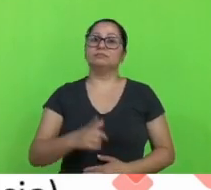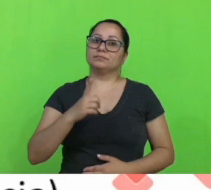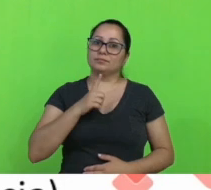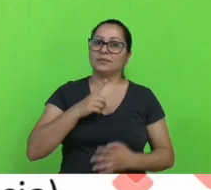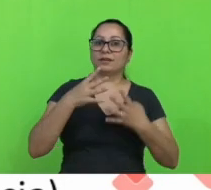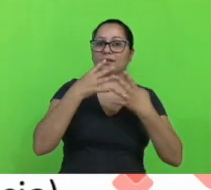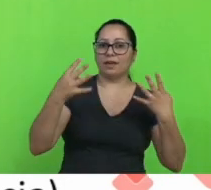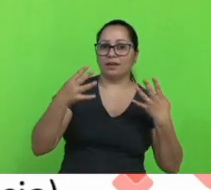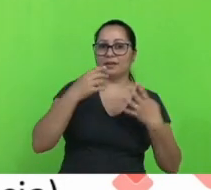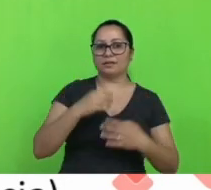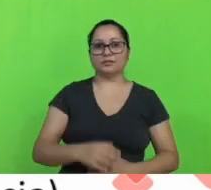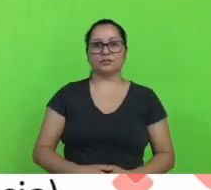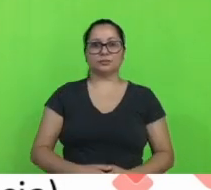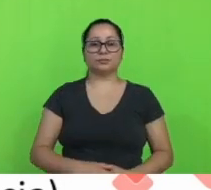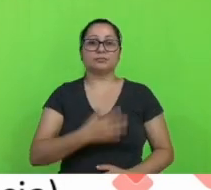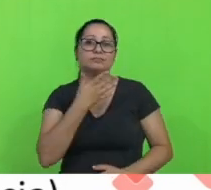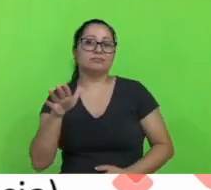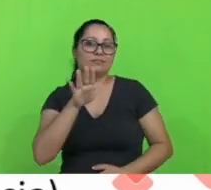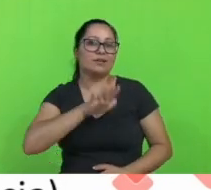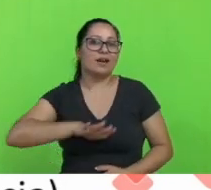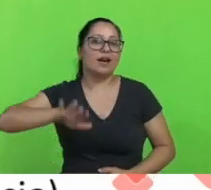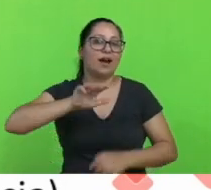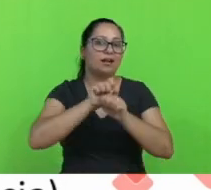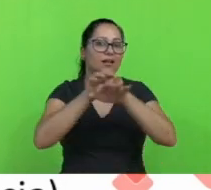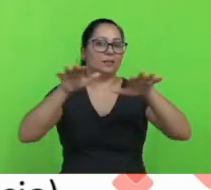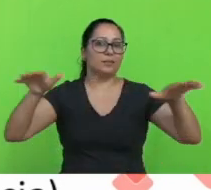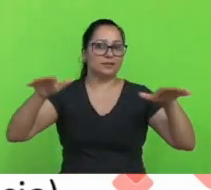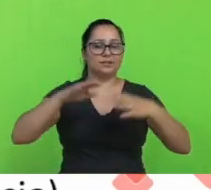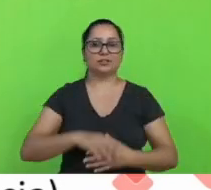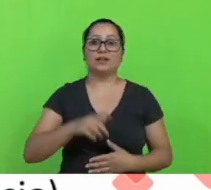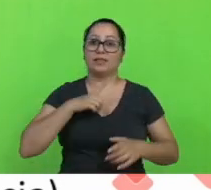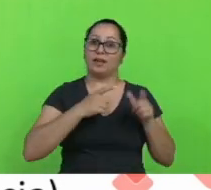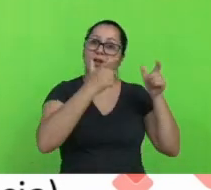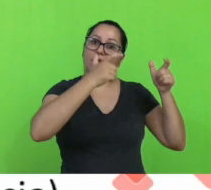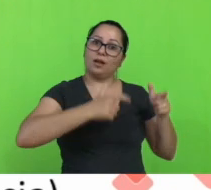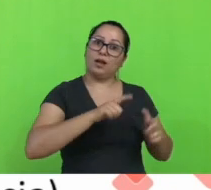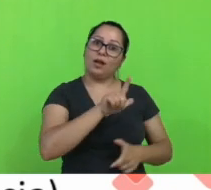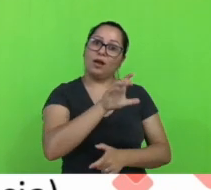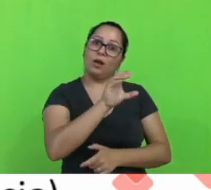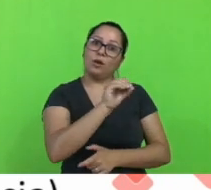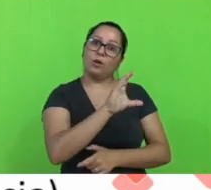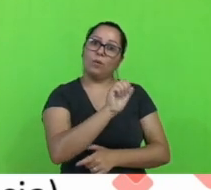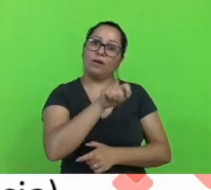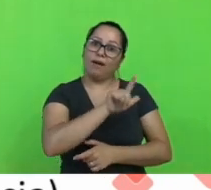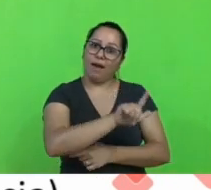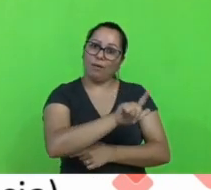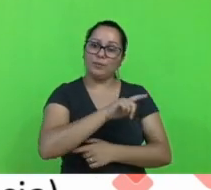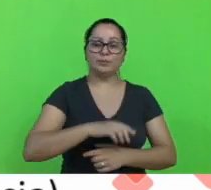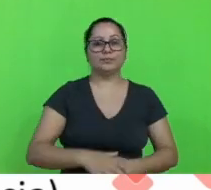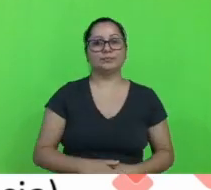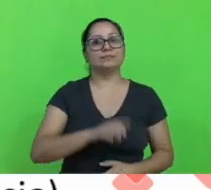Nós podemos então classificar as redes de acordo com a área de abrangência delas. As redes locais, ou Local